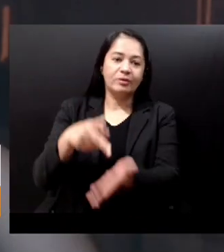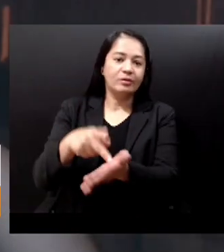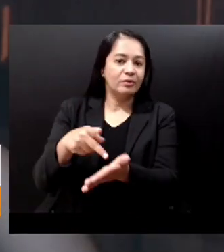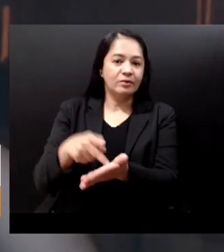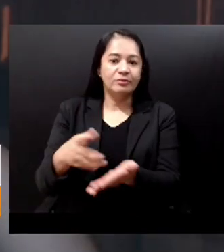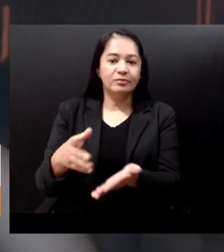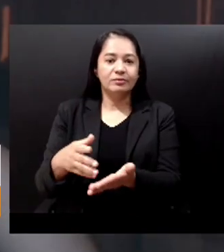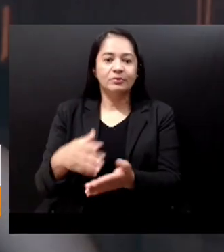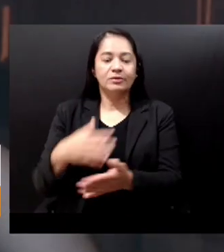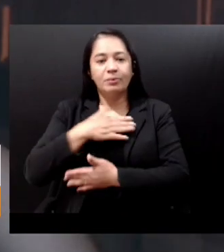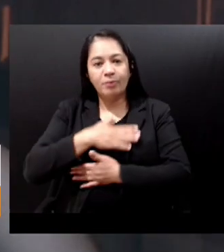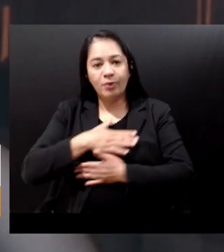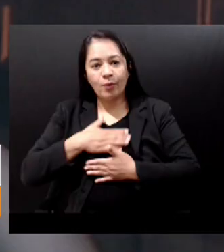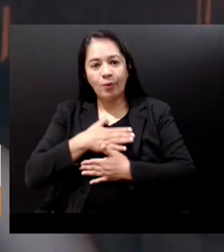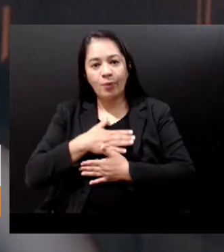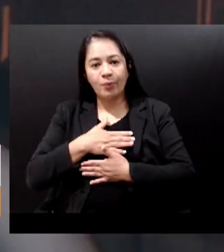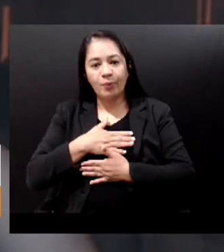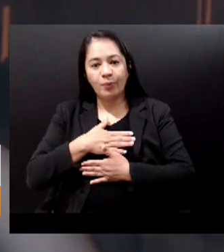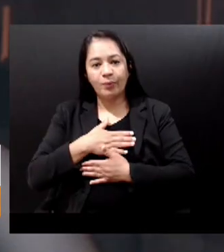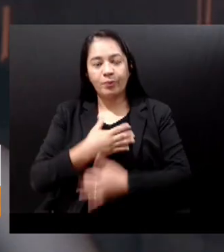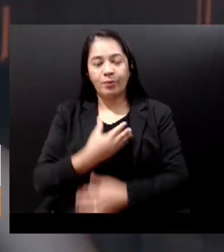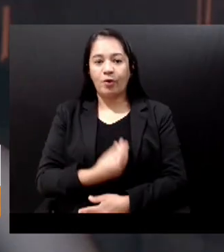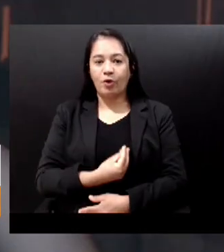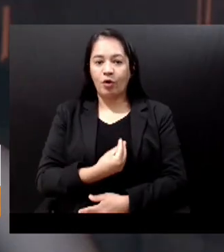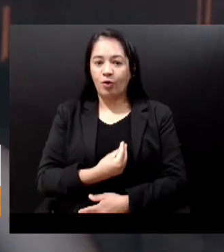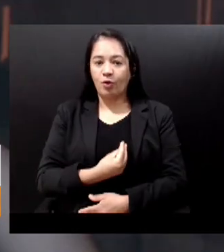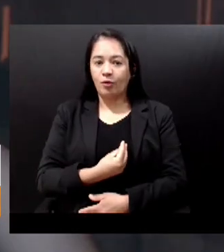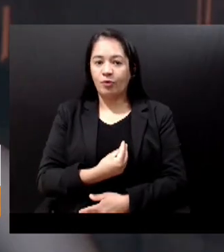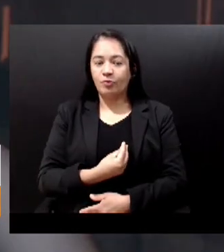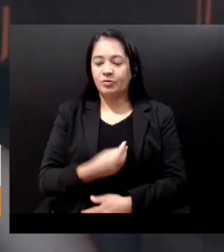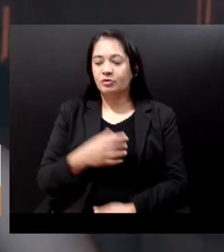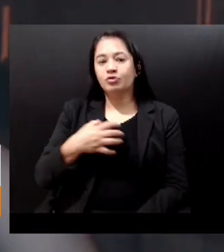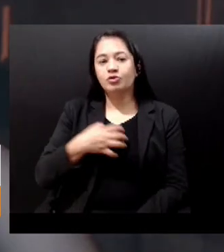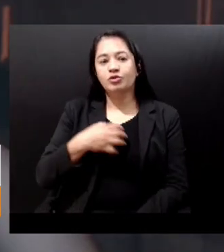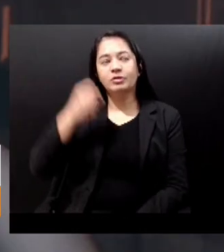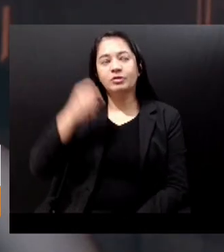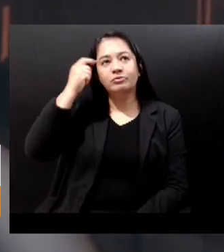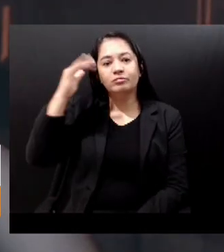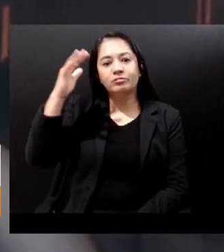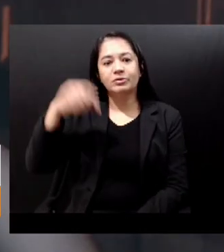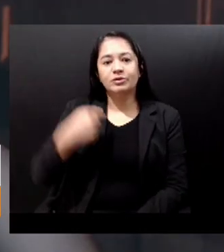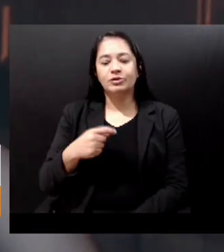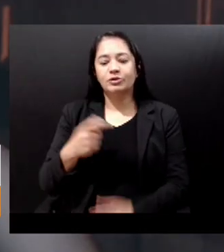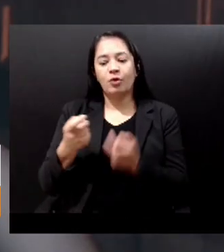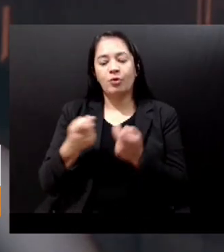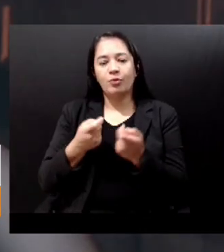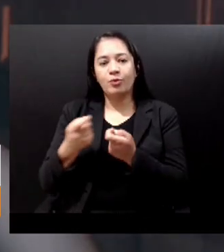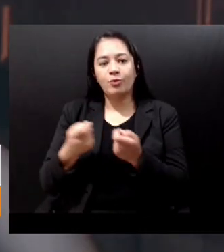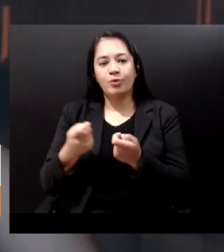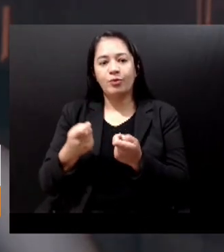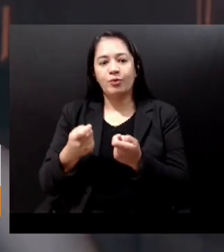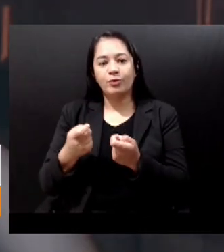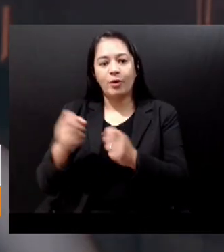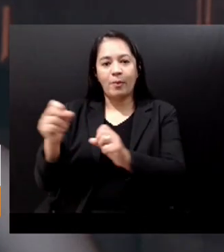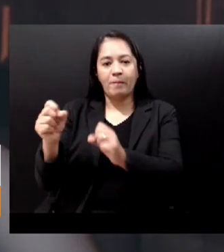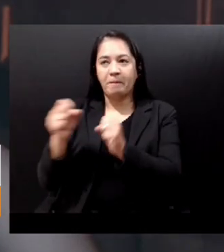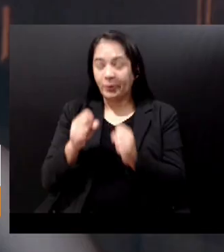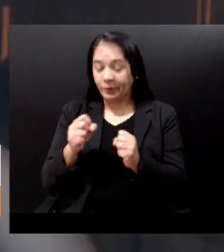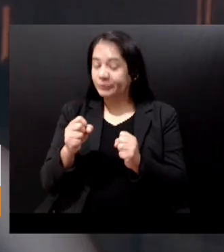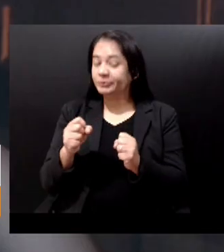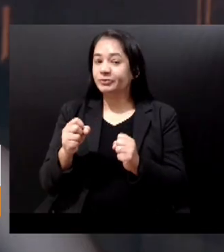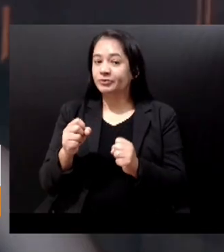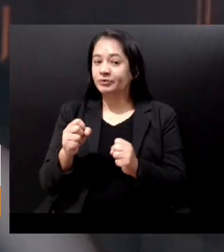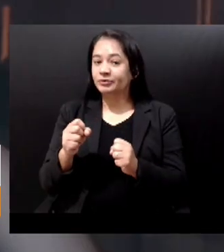em viver numa situação imaginária, onde Uhum. a gente tem um certo controle onipotente, né, ou imaginário